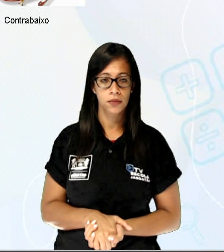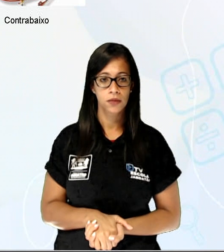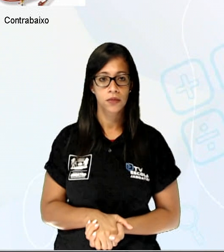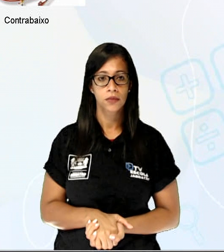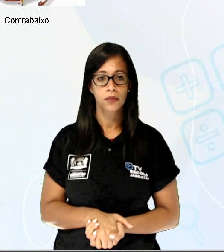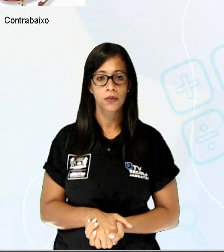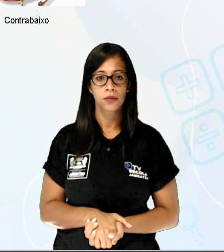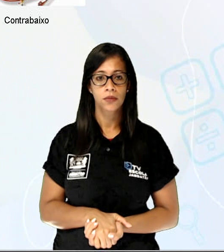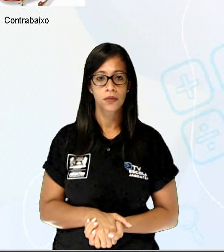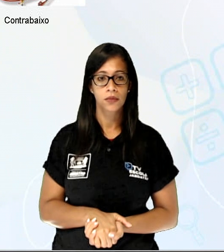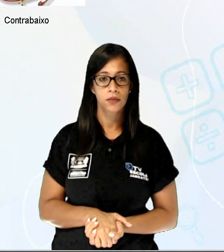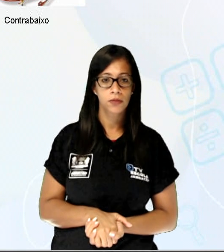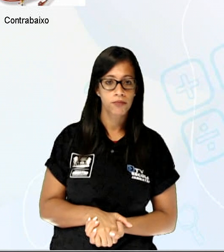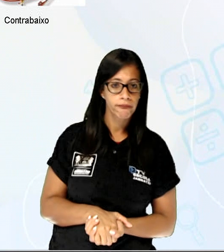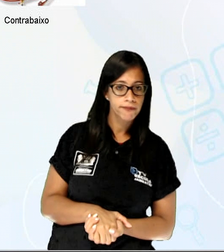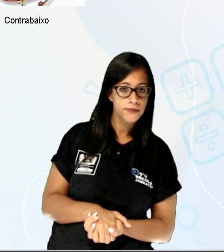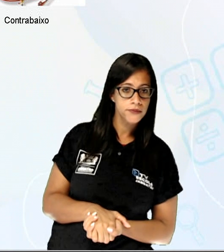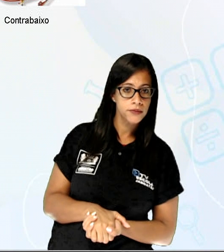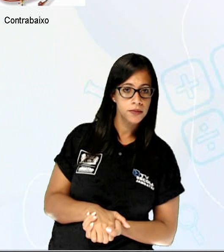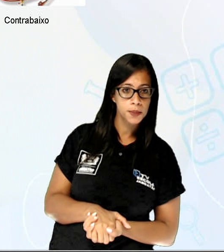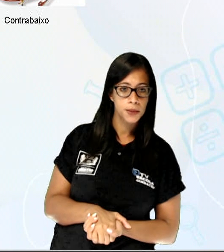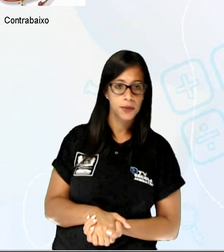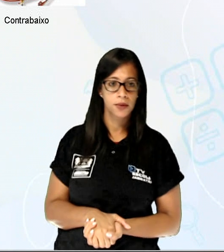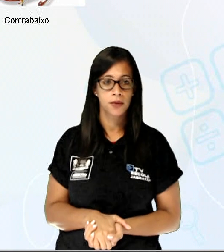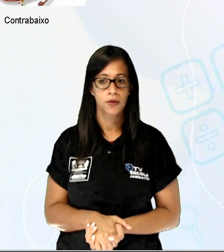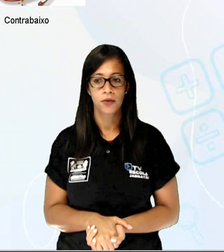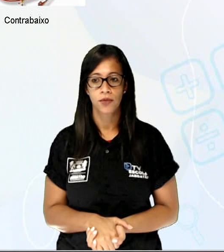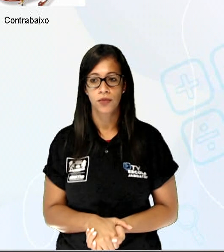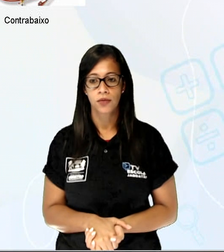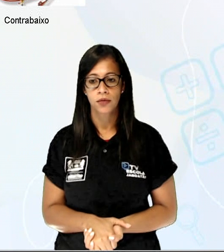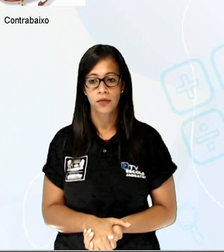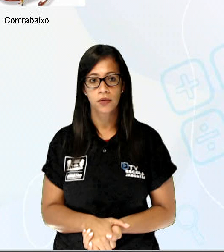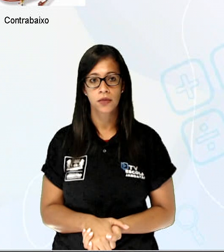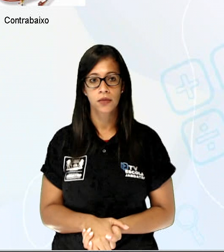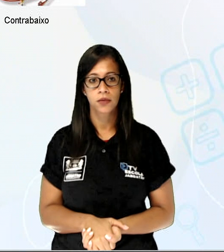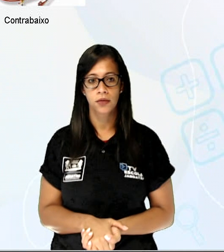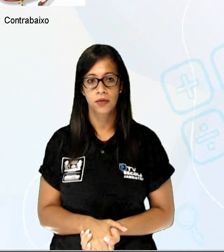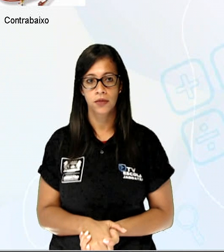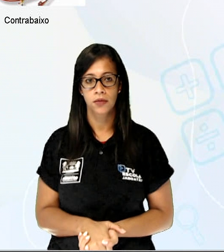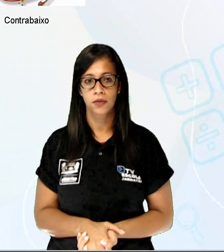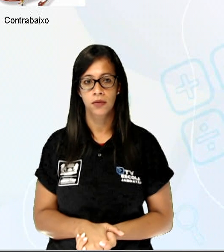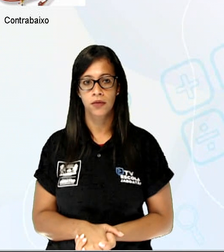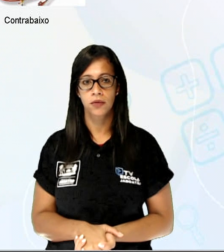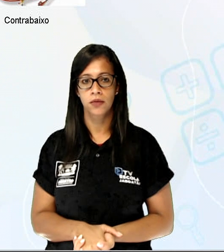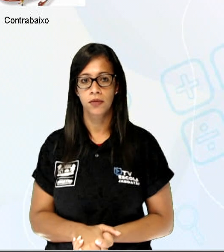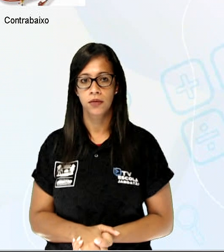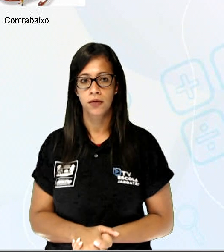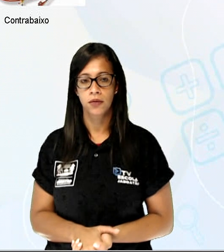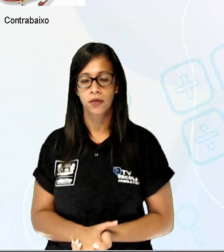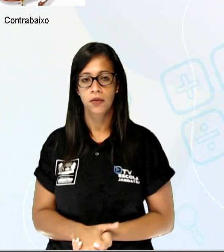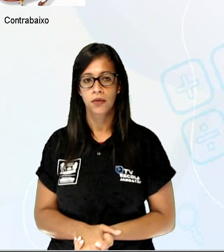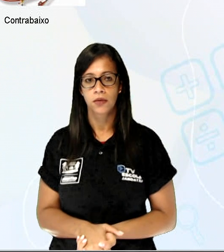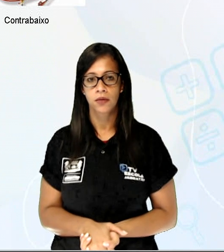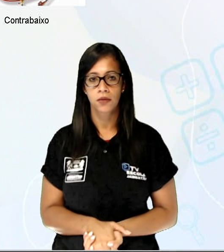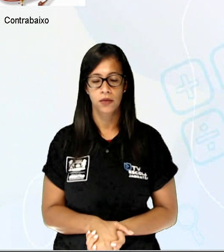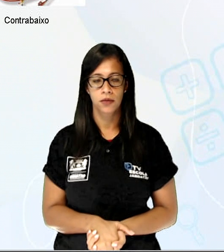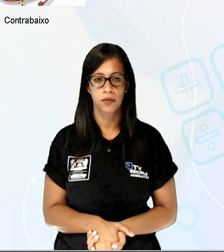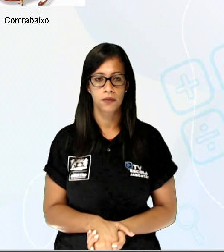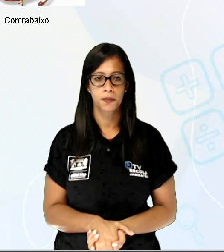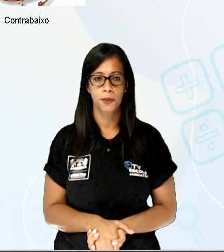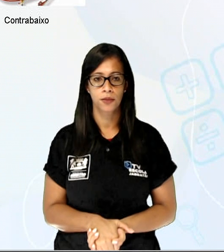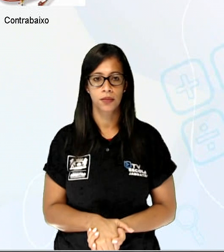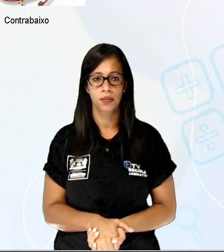Isso. Não achou aqui, mas é porque ela apertou na figura